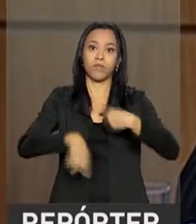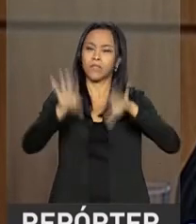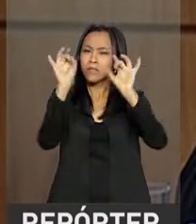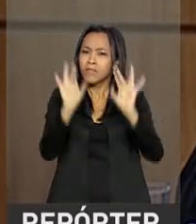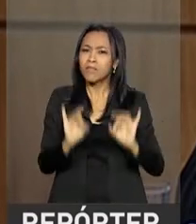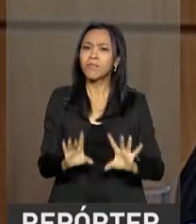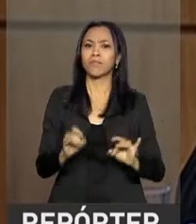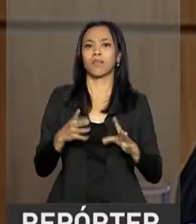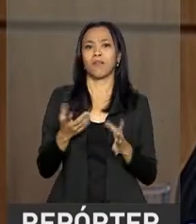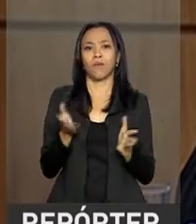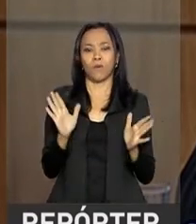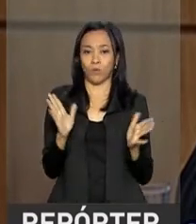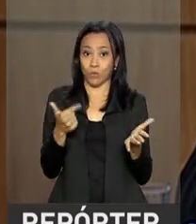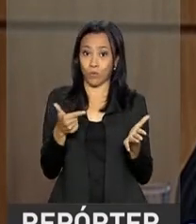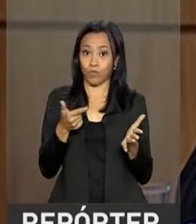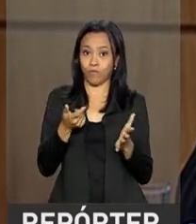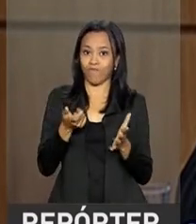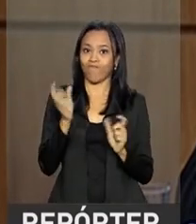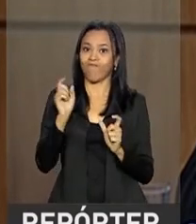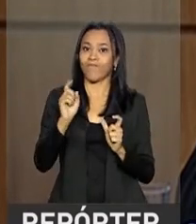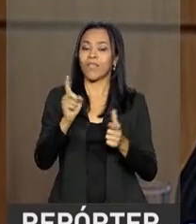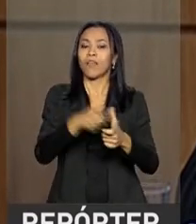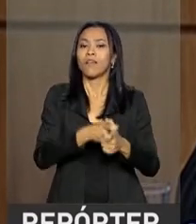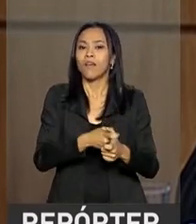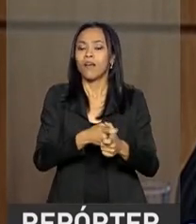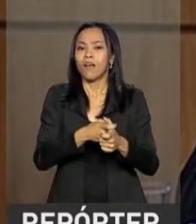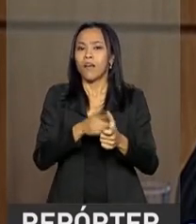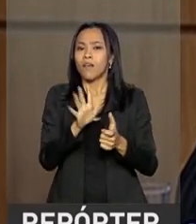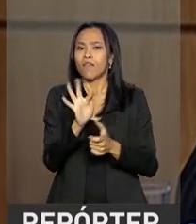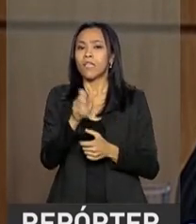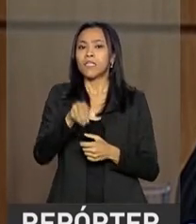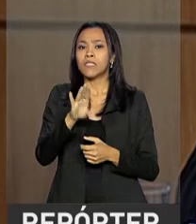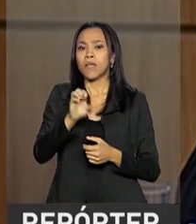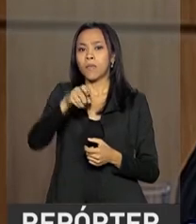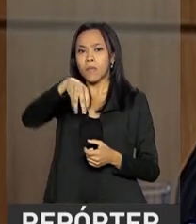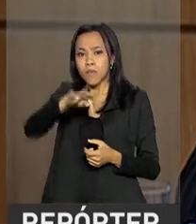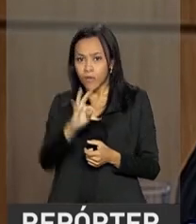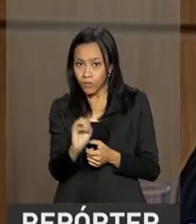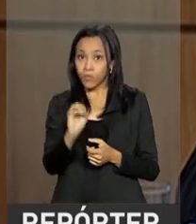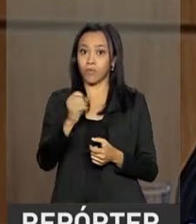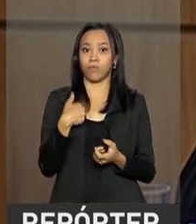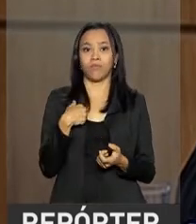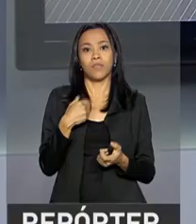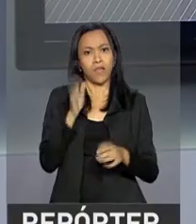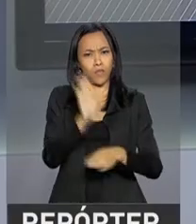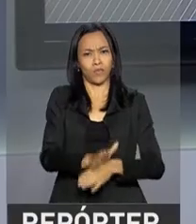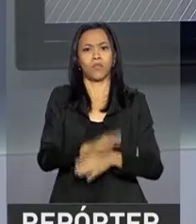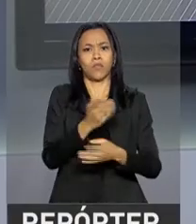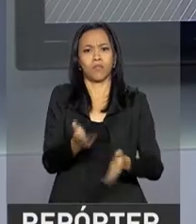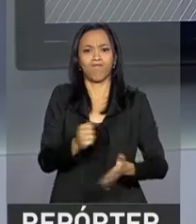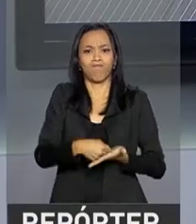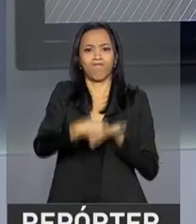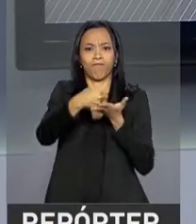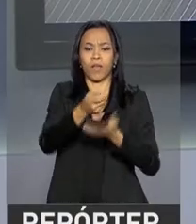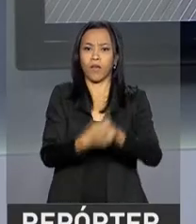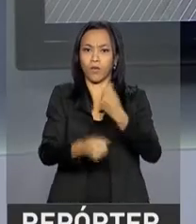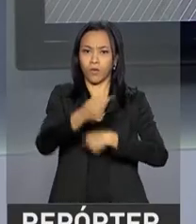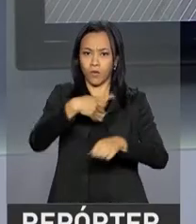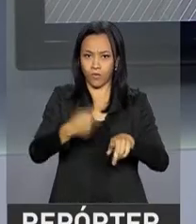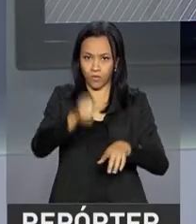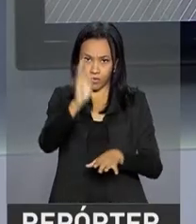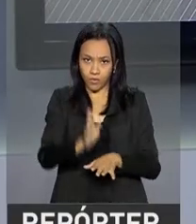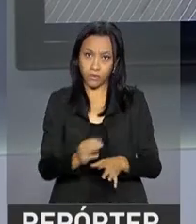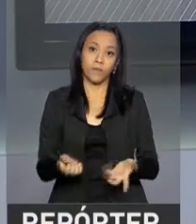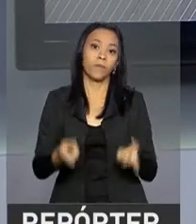no custo de financiamento da dívida soberana beneficiando a economia brasileira o ministro do planejamento